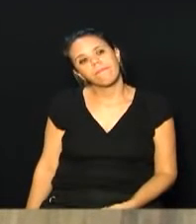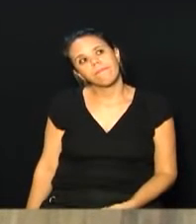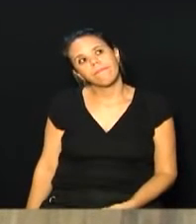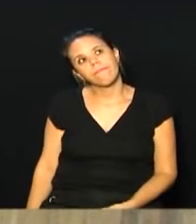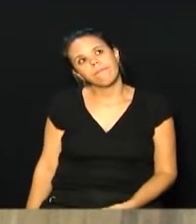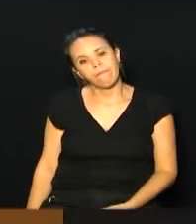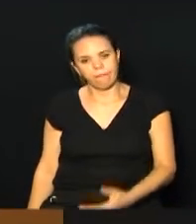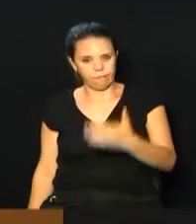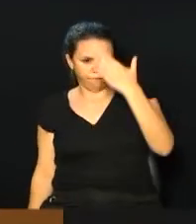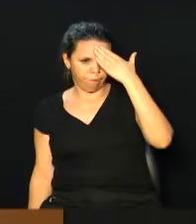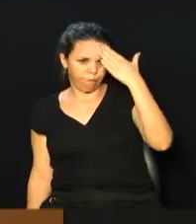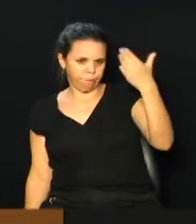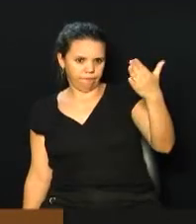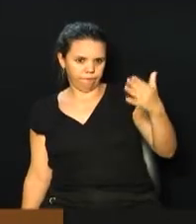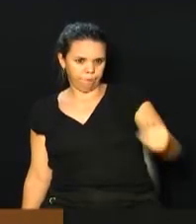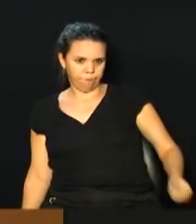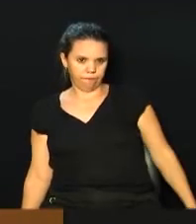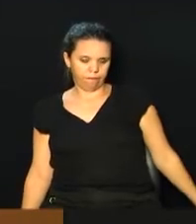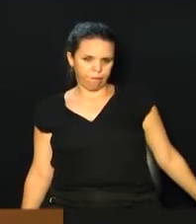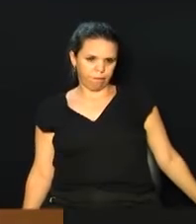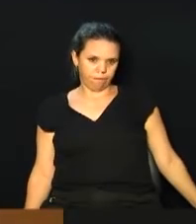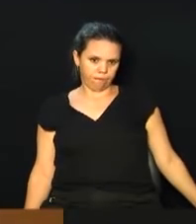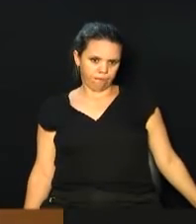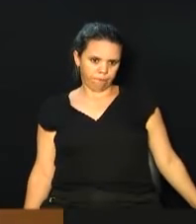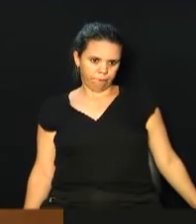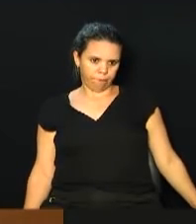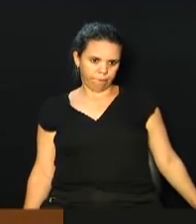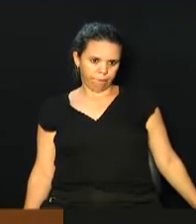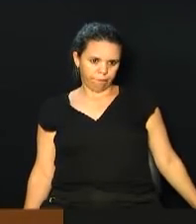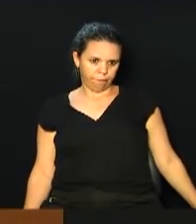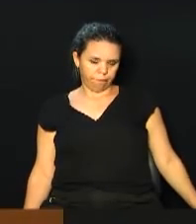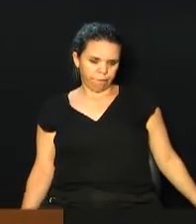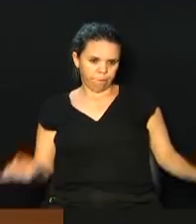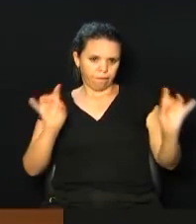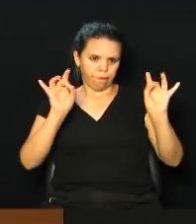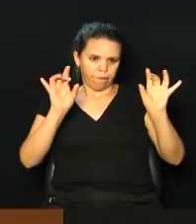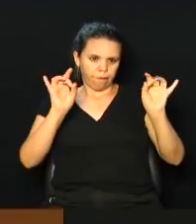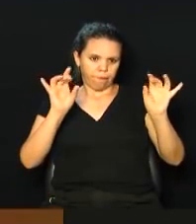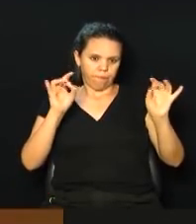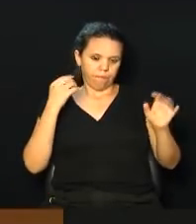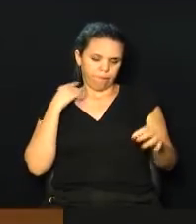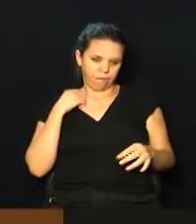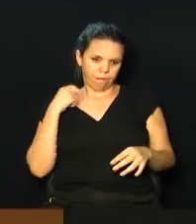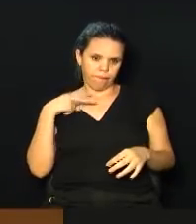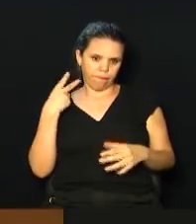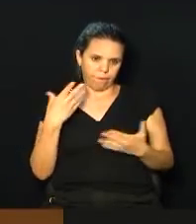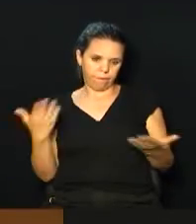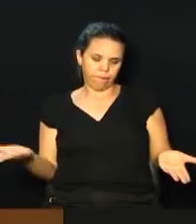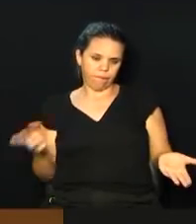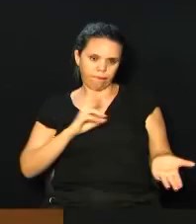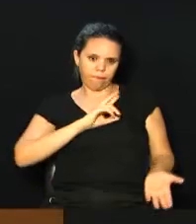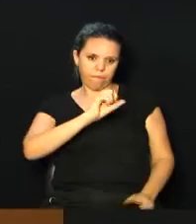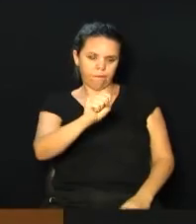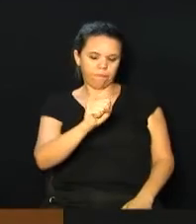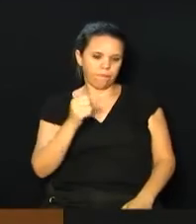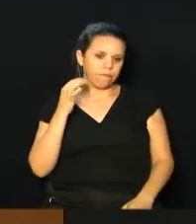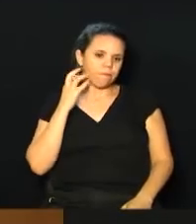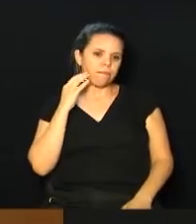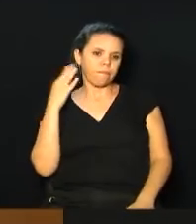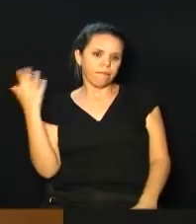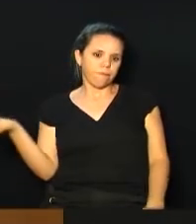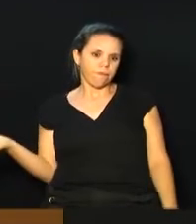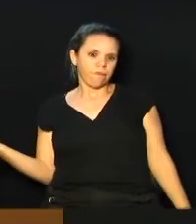Eu agradeço, Mirna, especialmente aos vereadores Rossini e Igor.